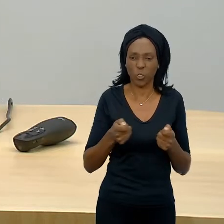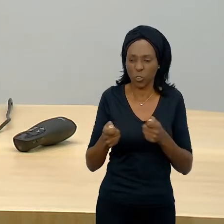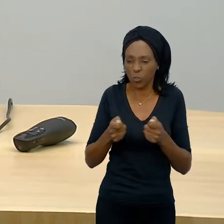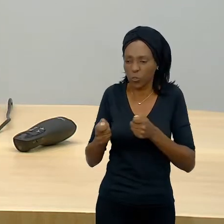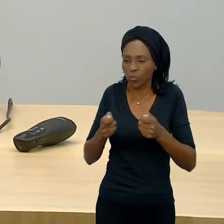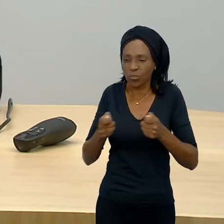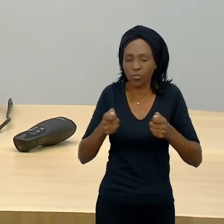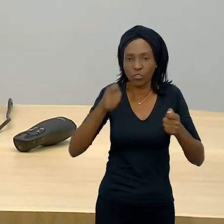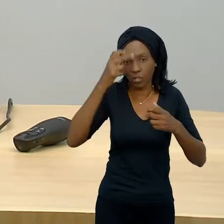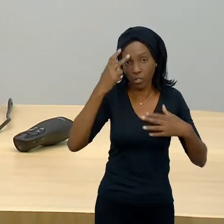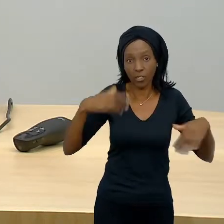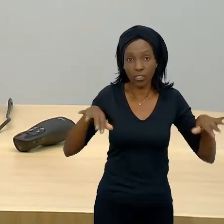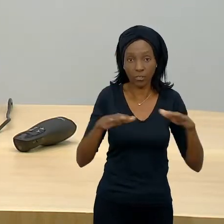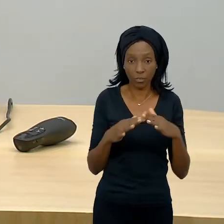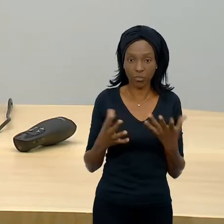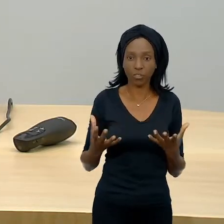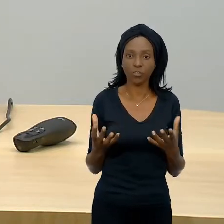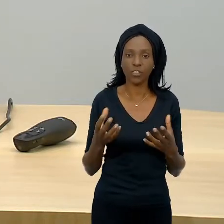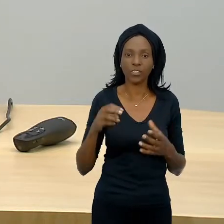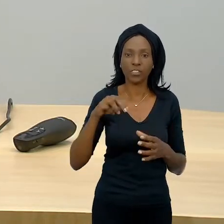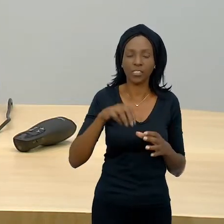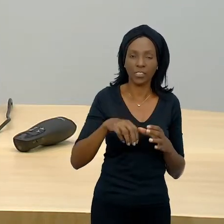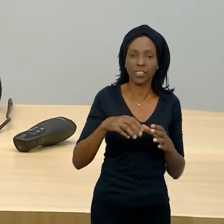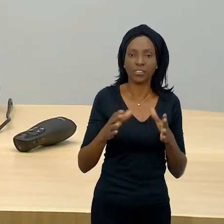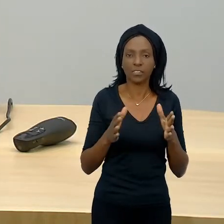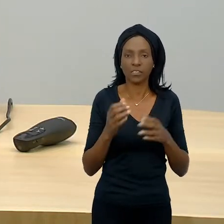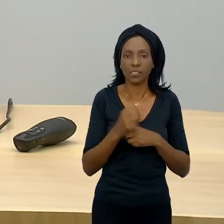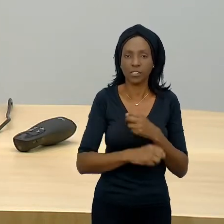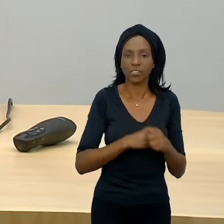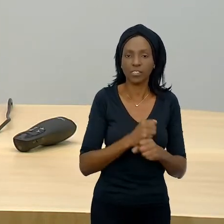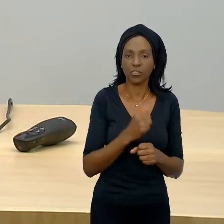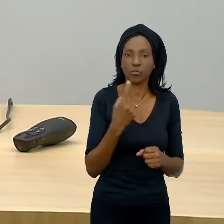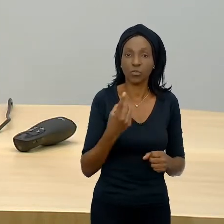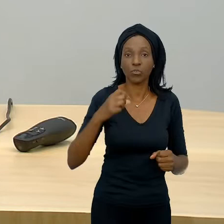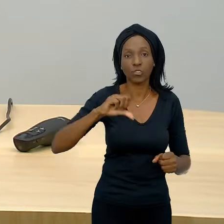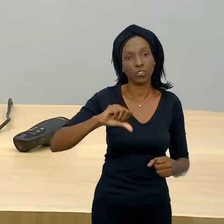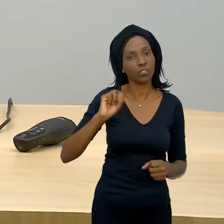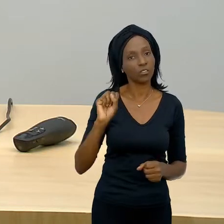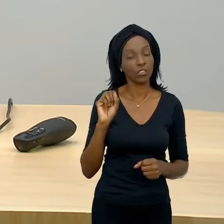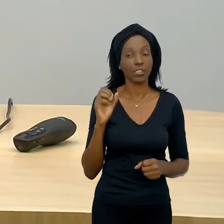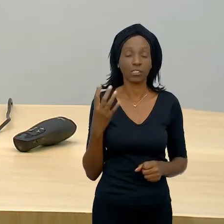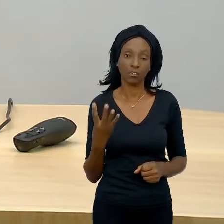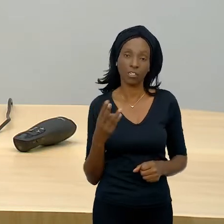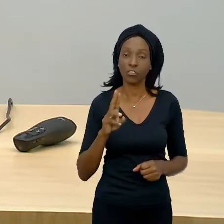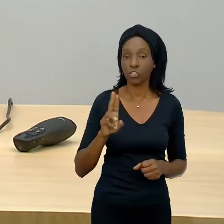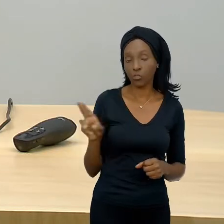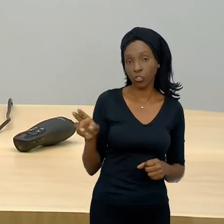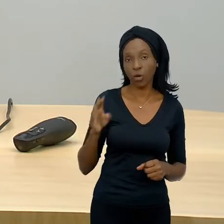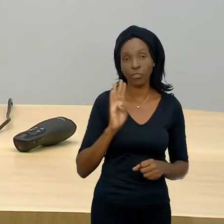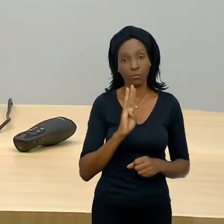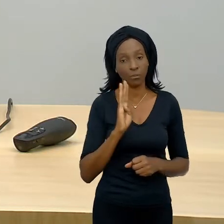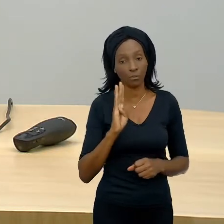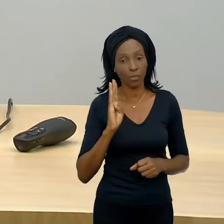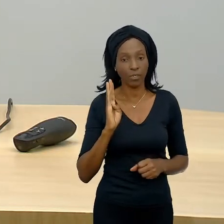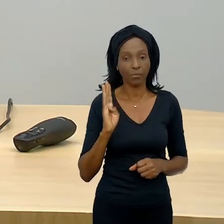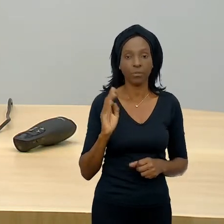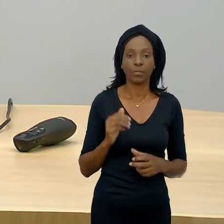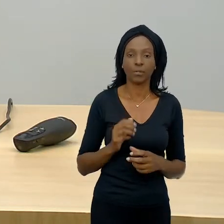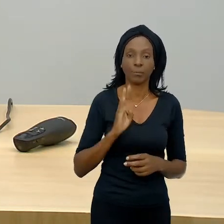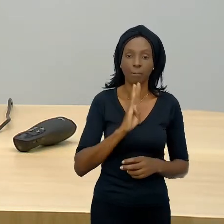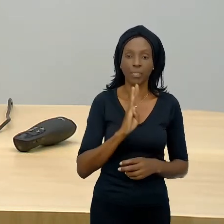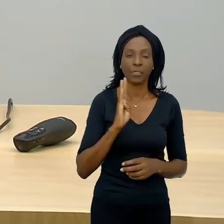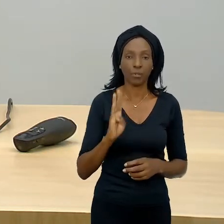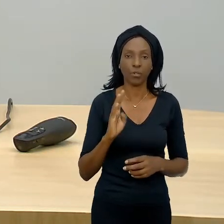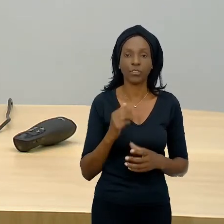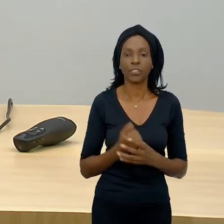população, nessa obra, 1984, se chamava Big Brother. Né? E o interessante é que essa obra é